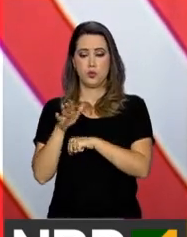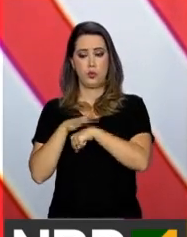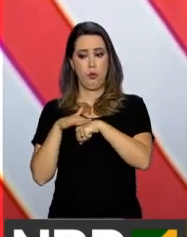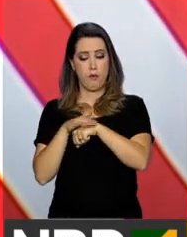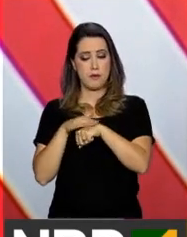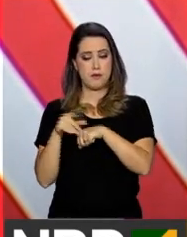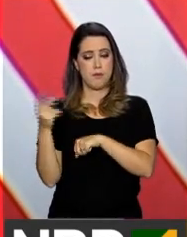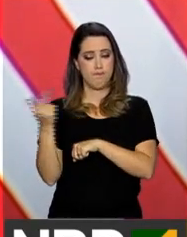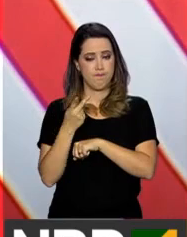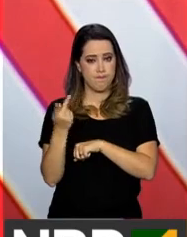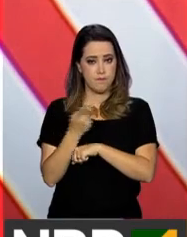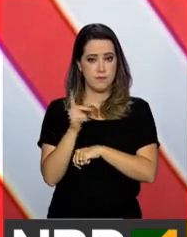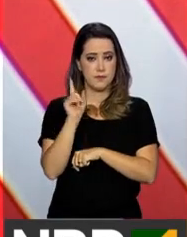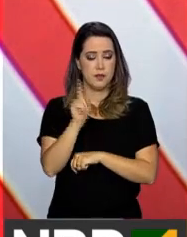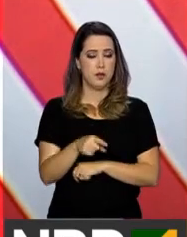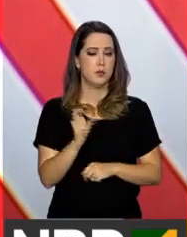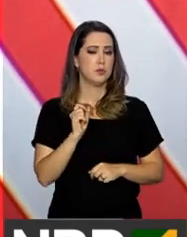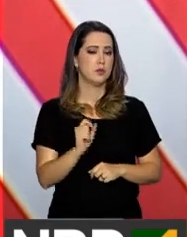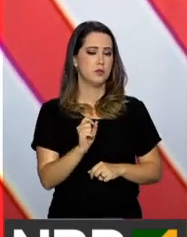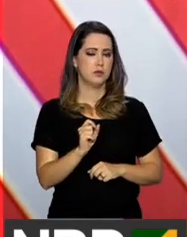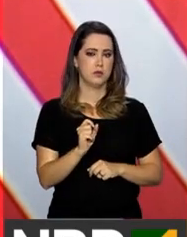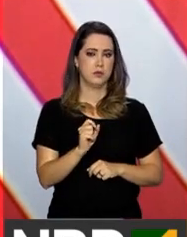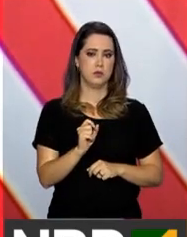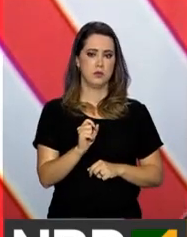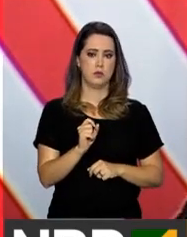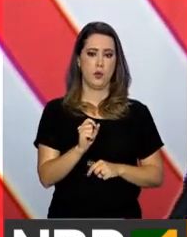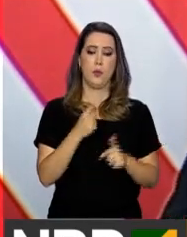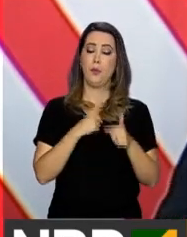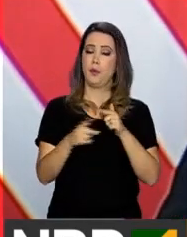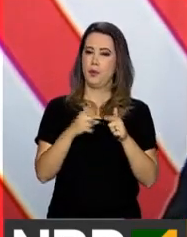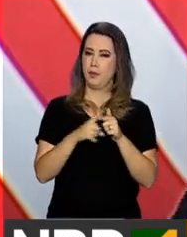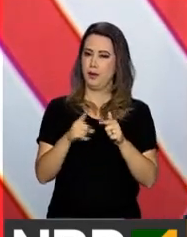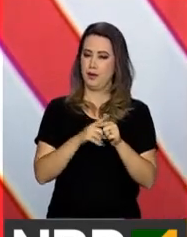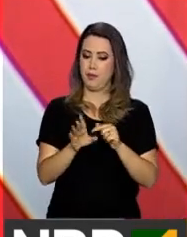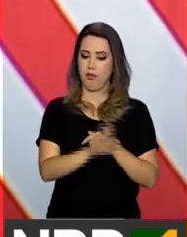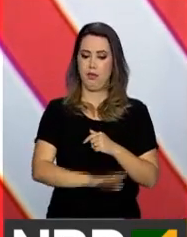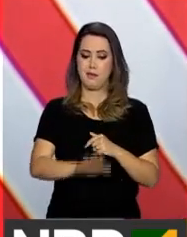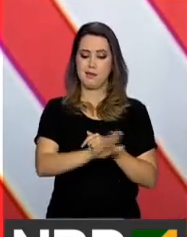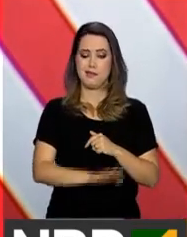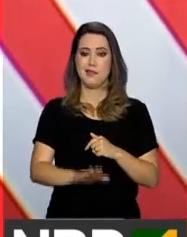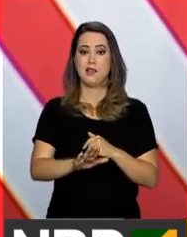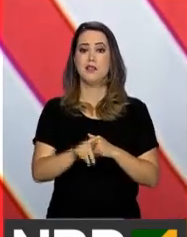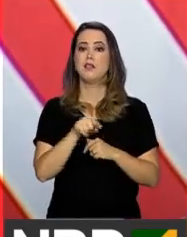Pence a questão dos menores brasileiros